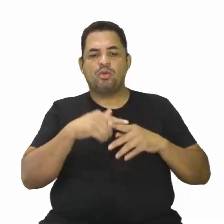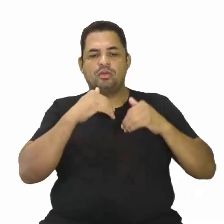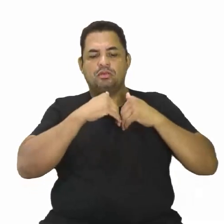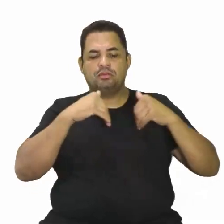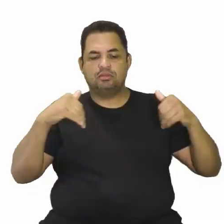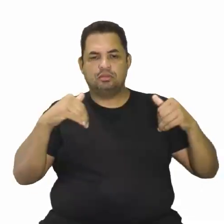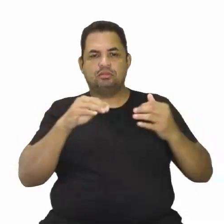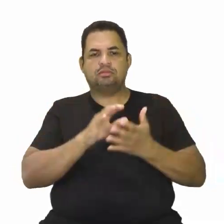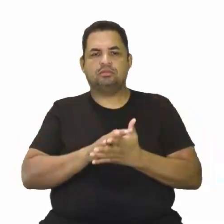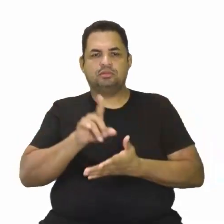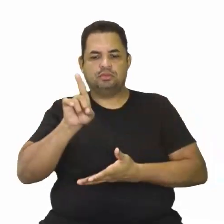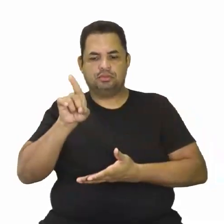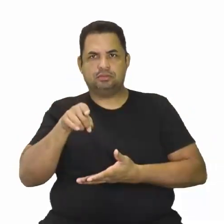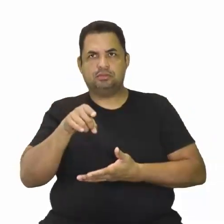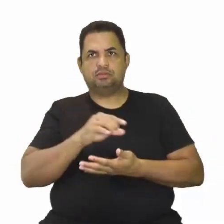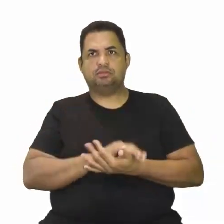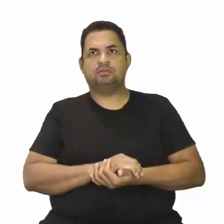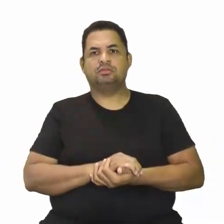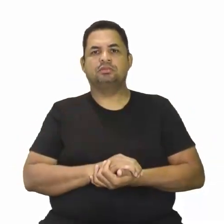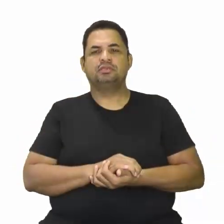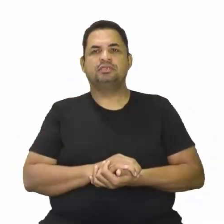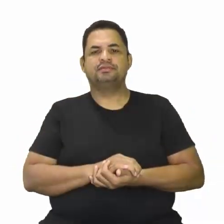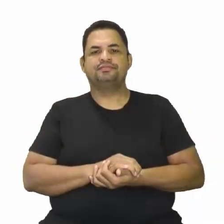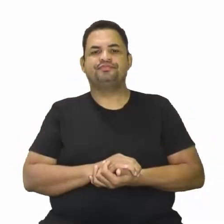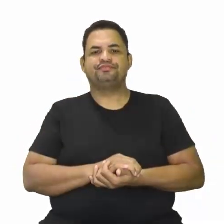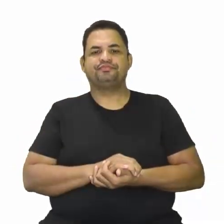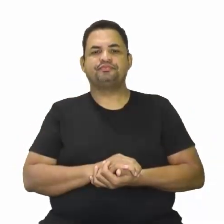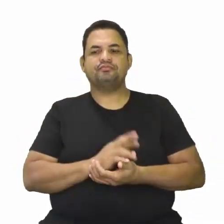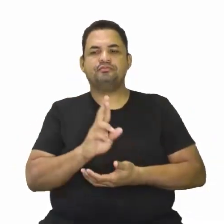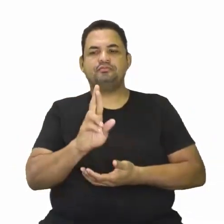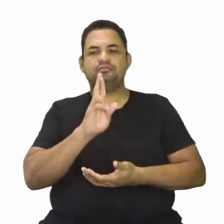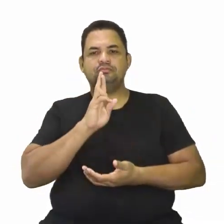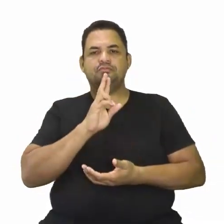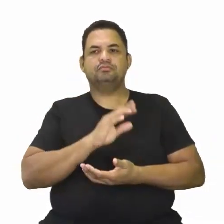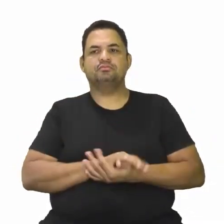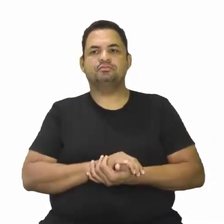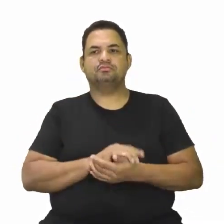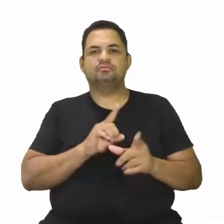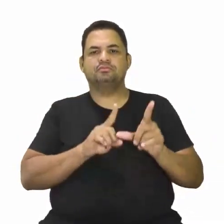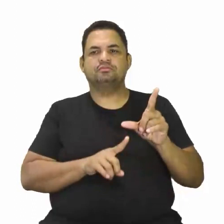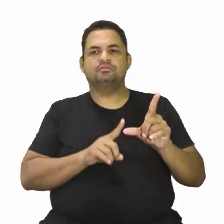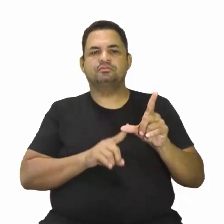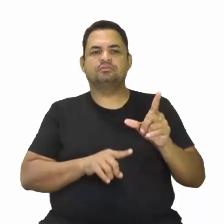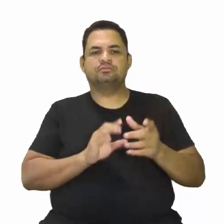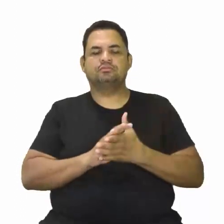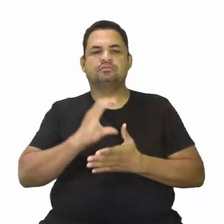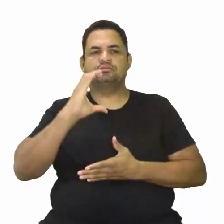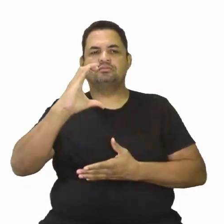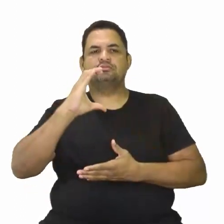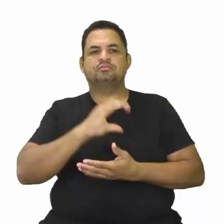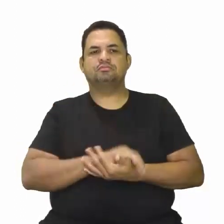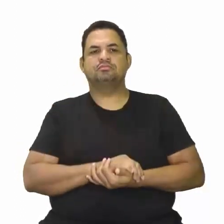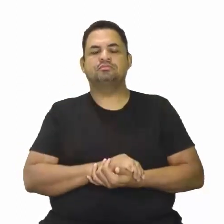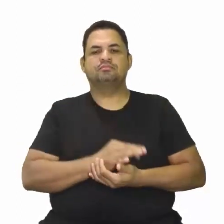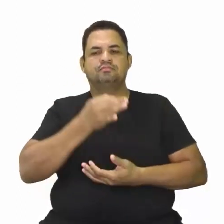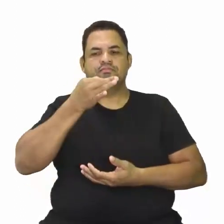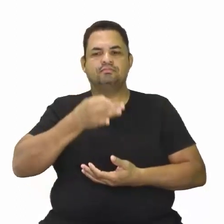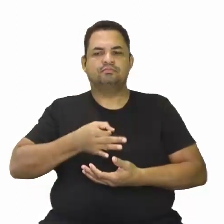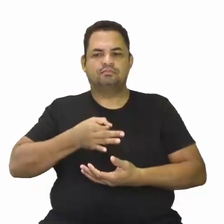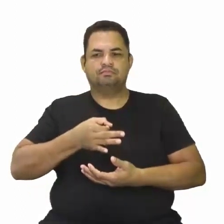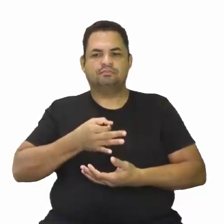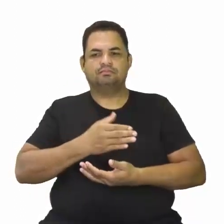e com acento. Sendo assim, a resposta é a letra C,